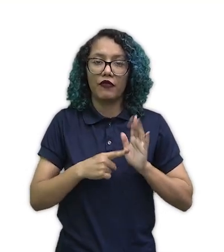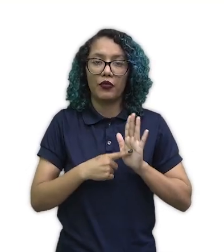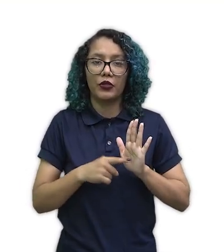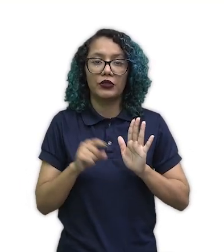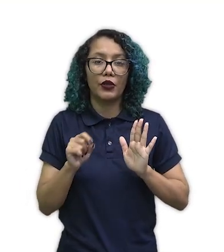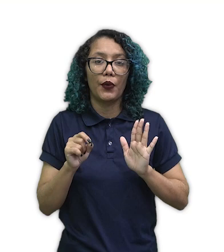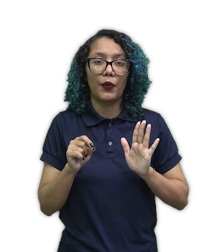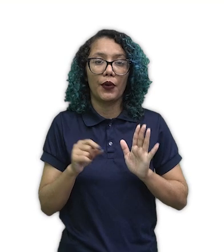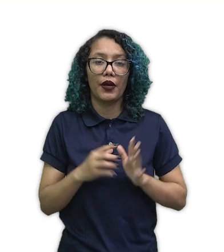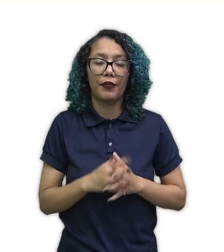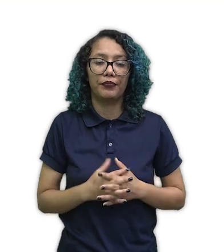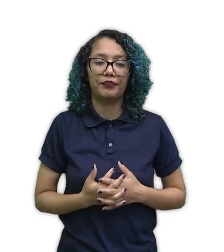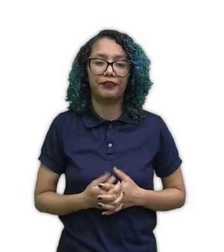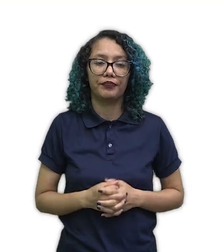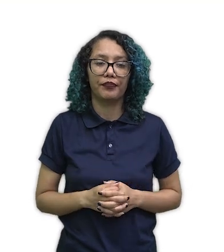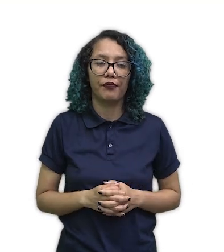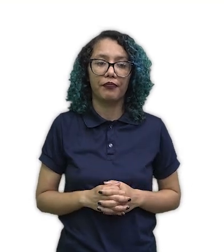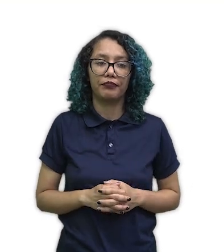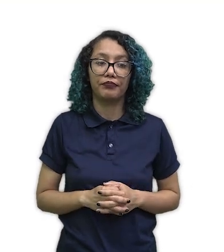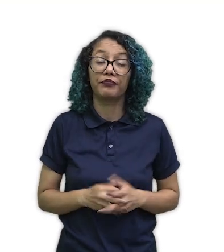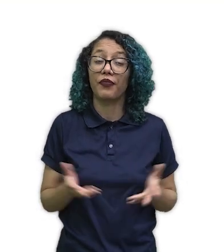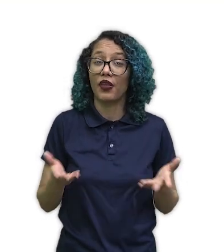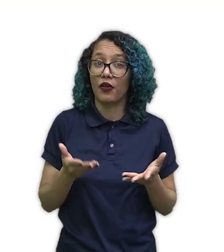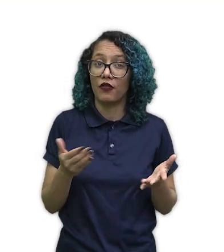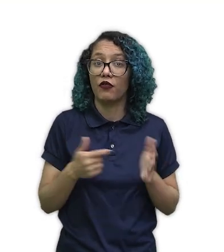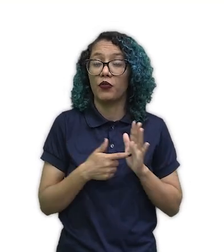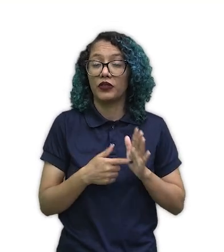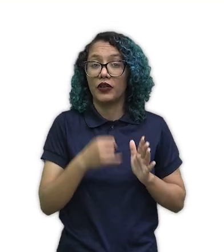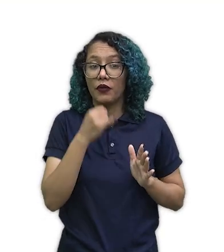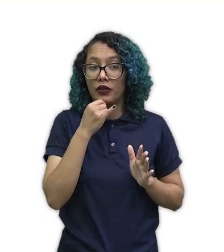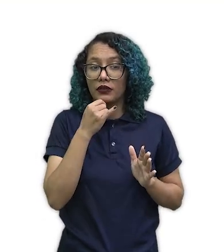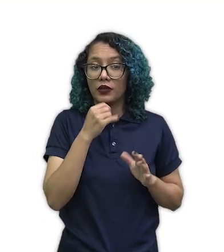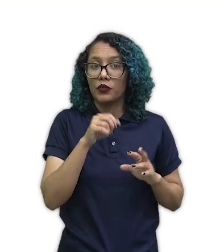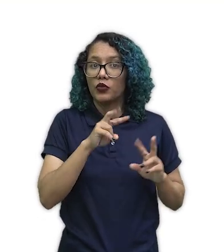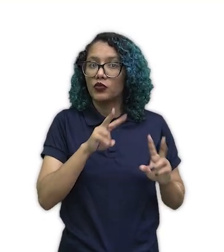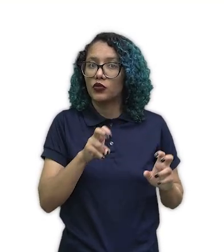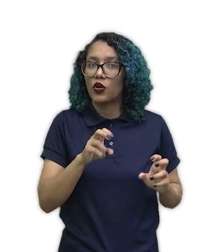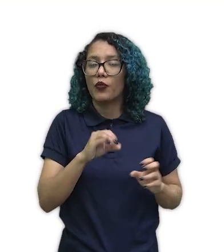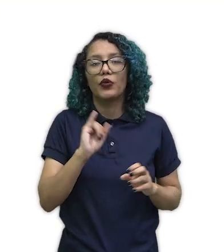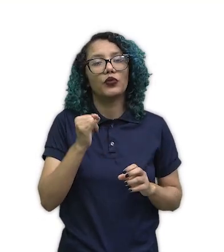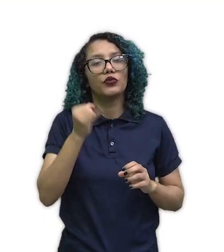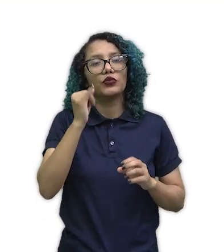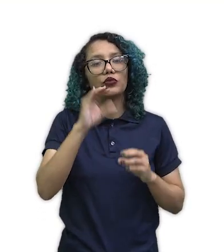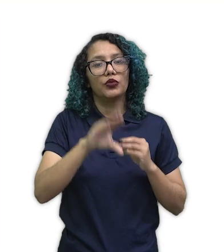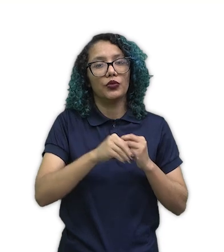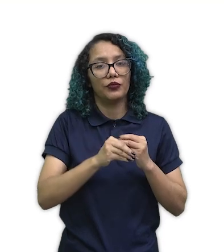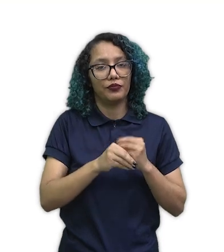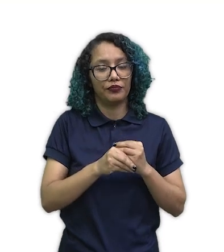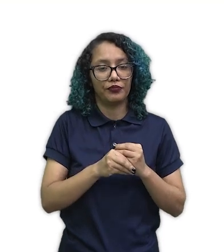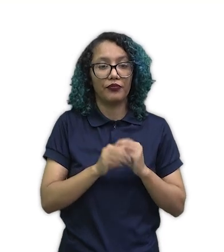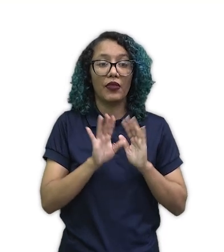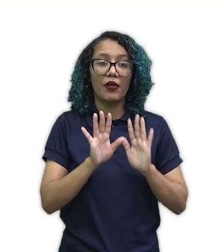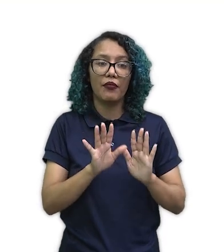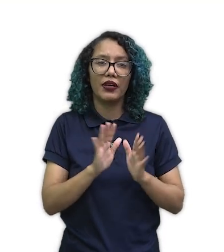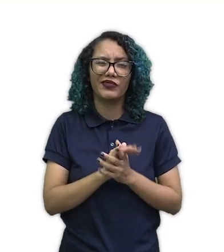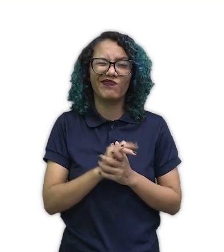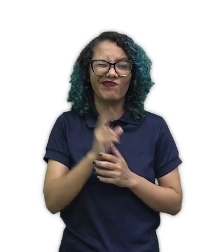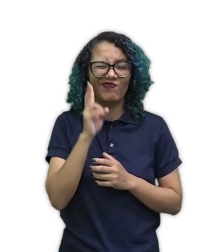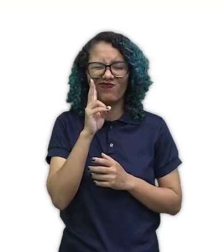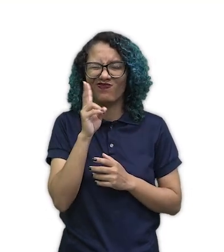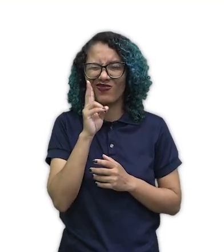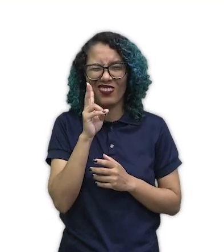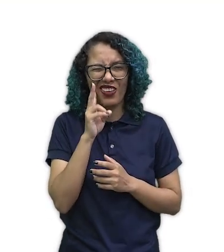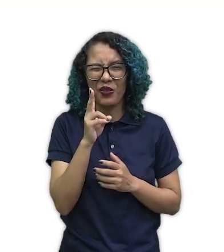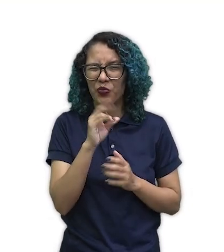que vai envolver juro composto. Aí você, professor, mas eu não lembro que é juro composto, ó.